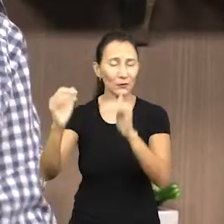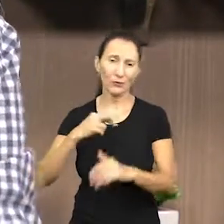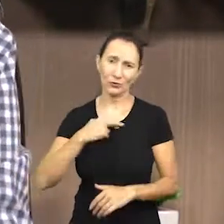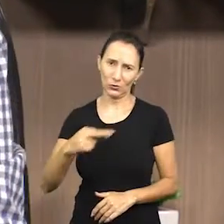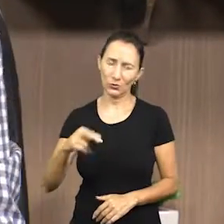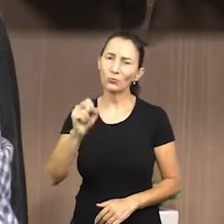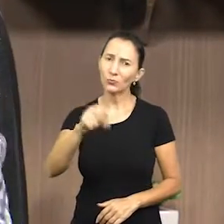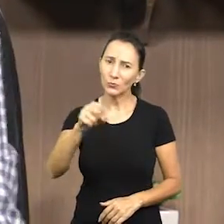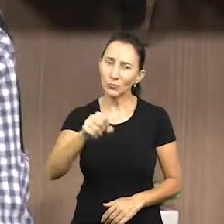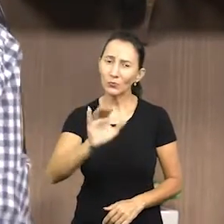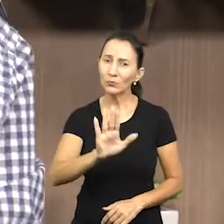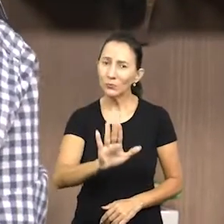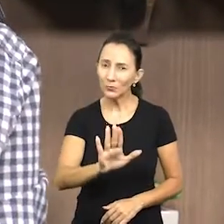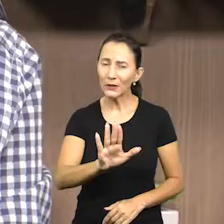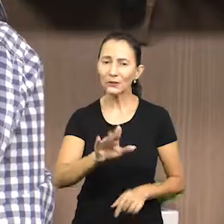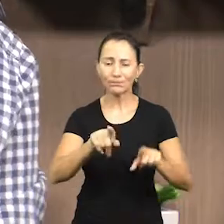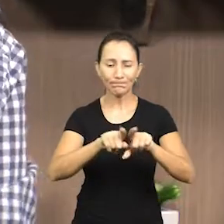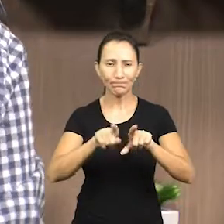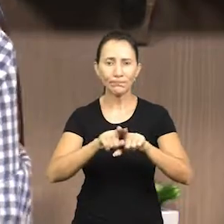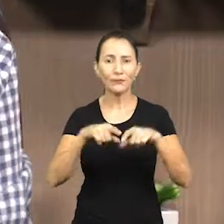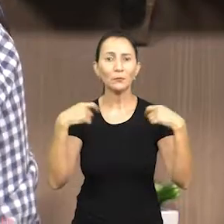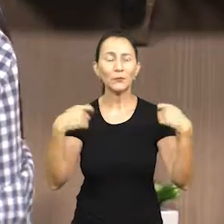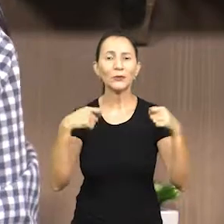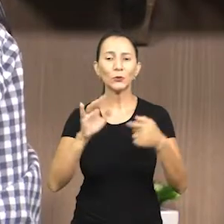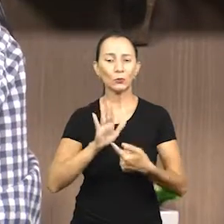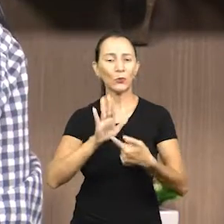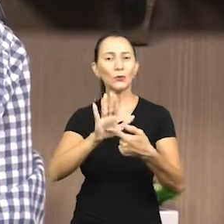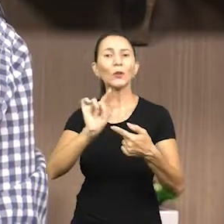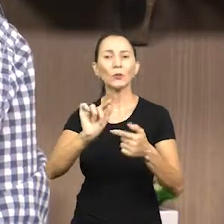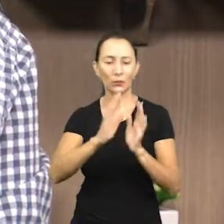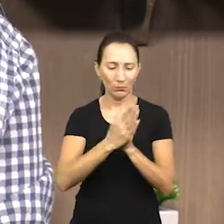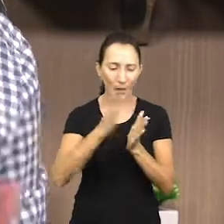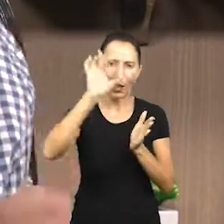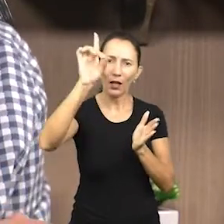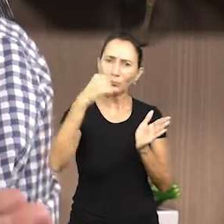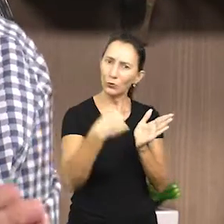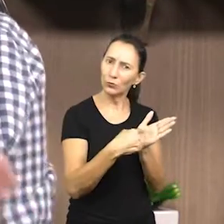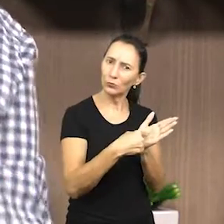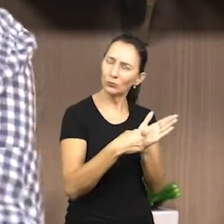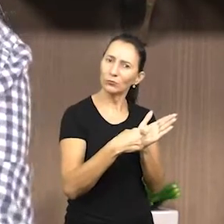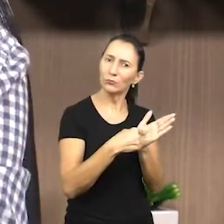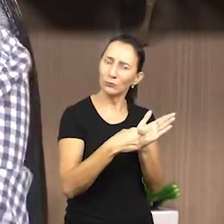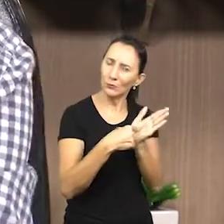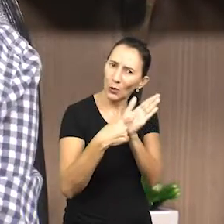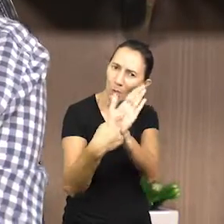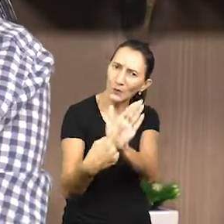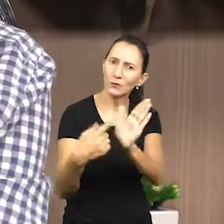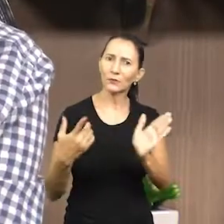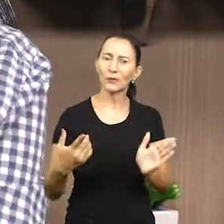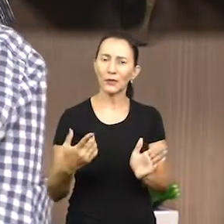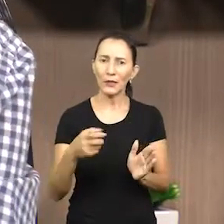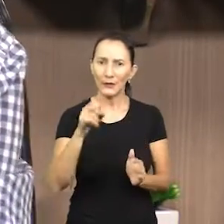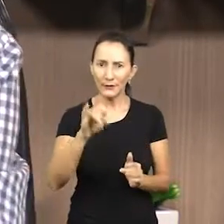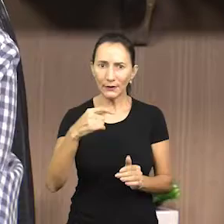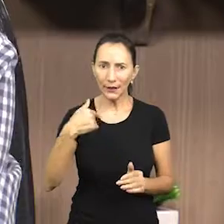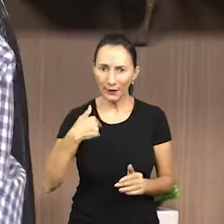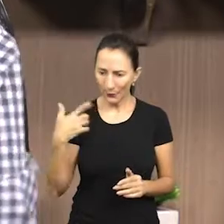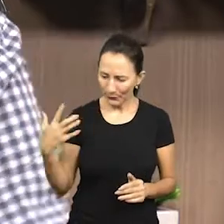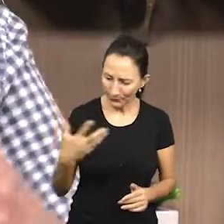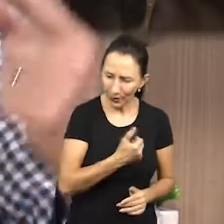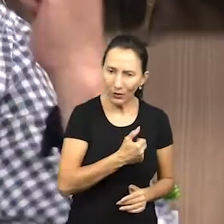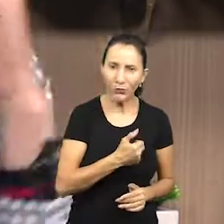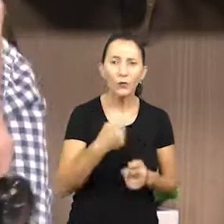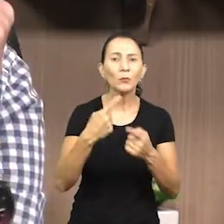Mas, por outro lado, eu tenho que expor o que a Bíblia diz. Eu tenho que pregar. Se eu fui salvo na minha família, é porque o